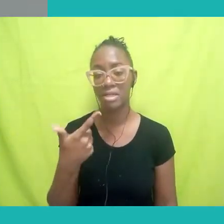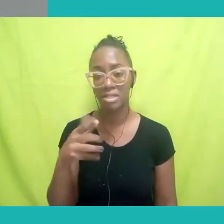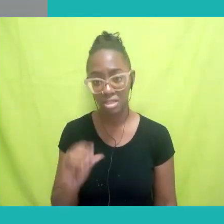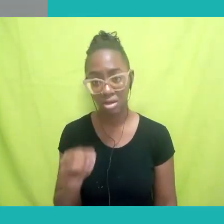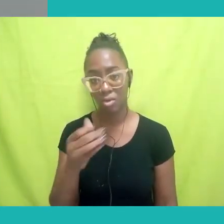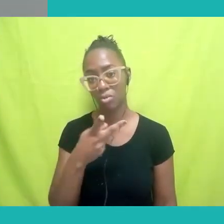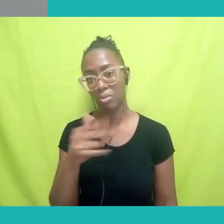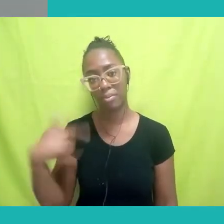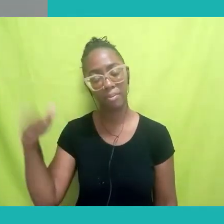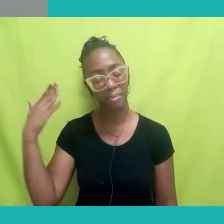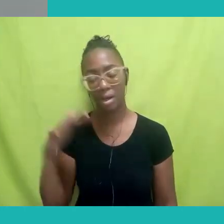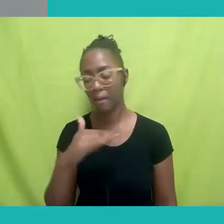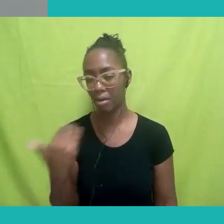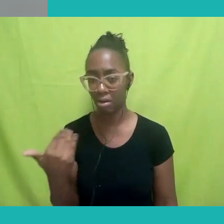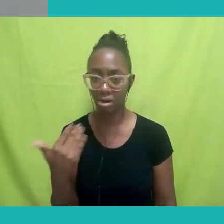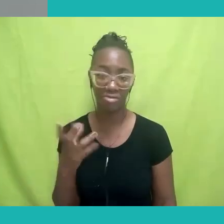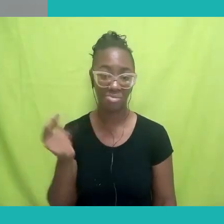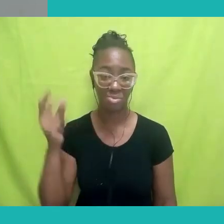tem que olhar